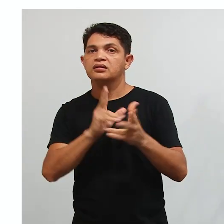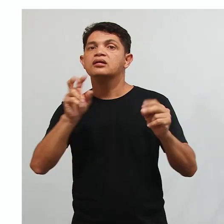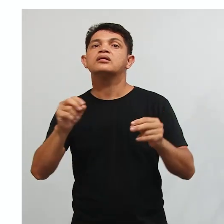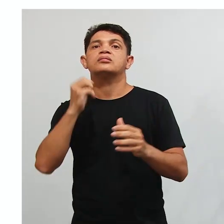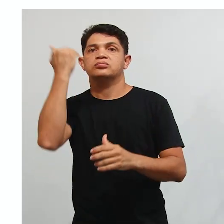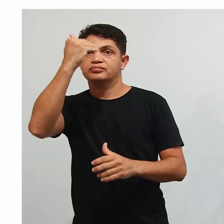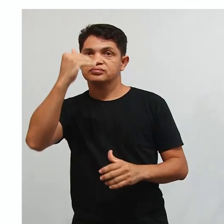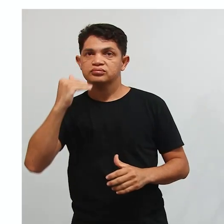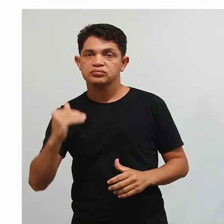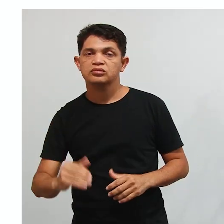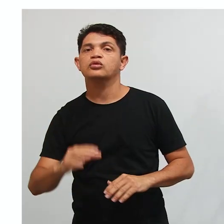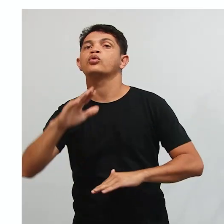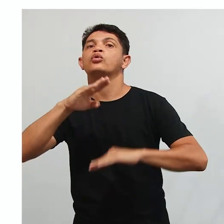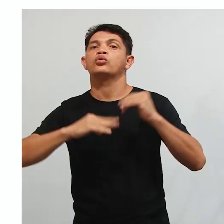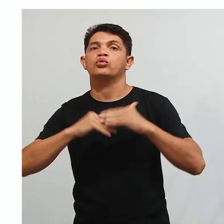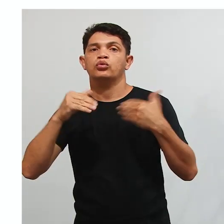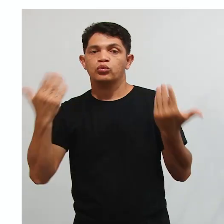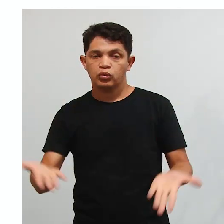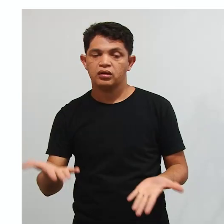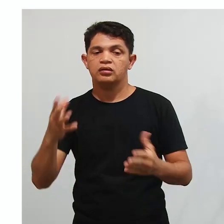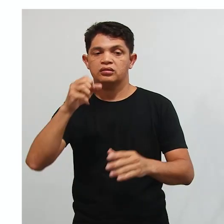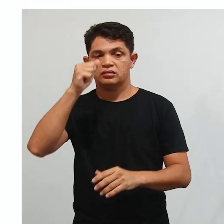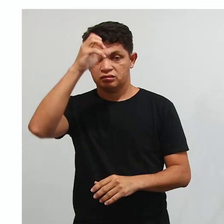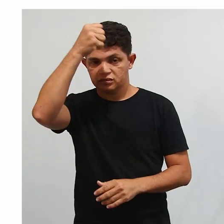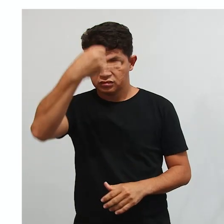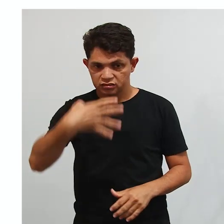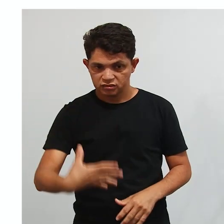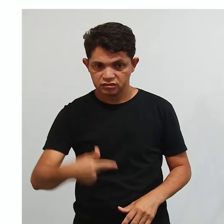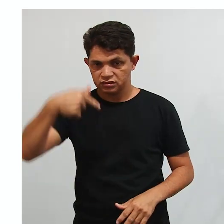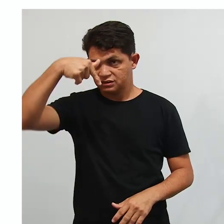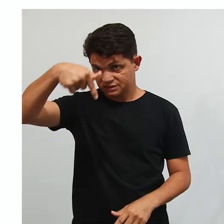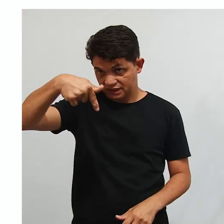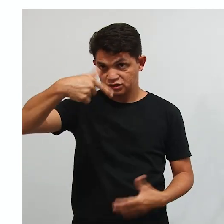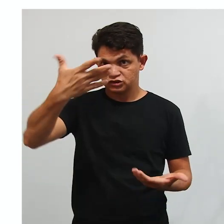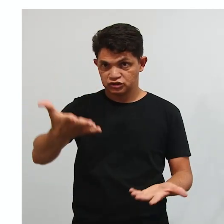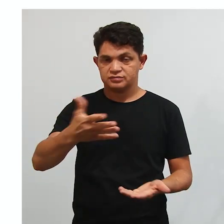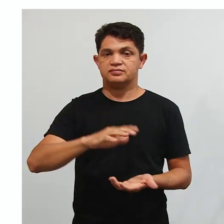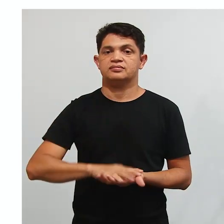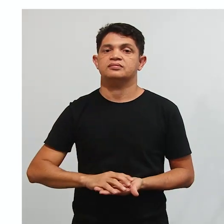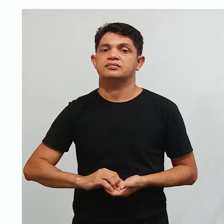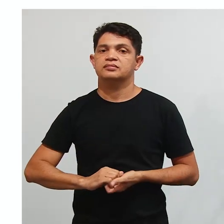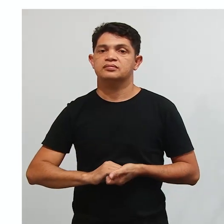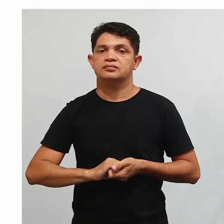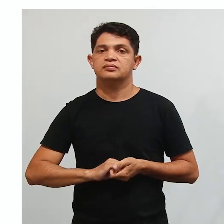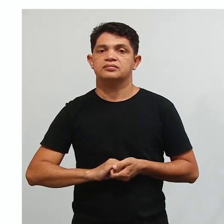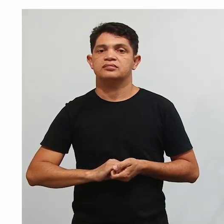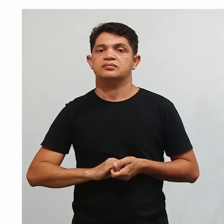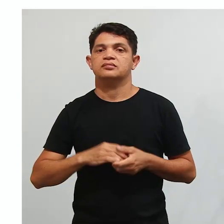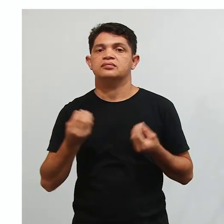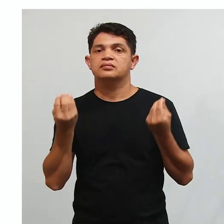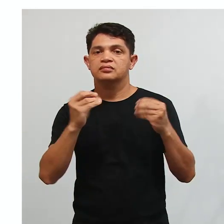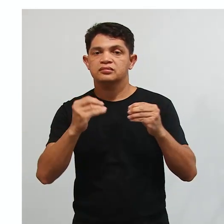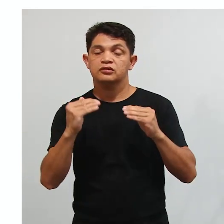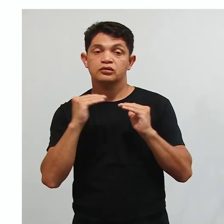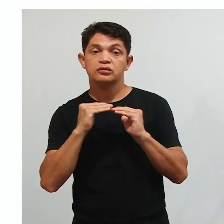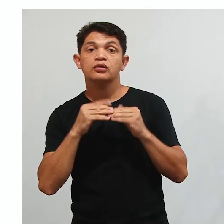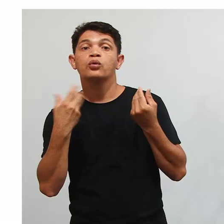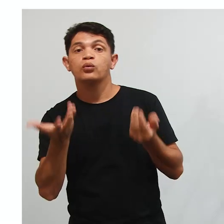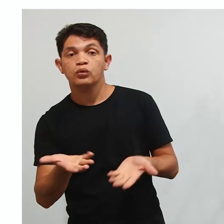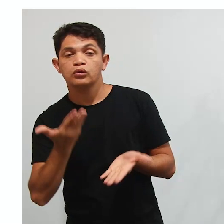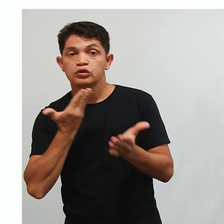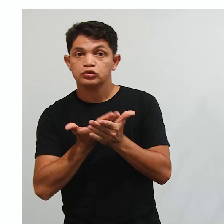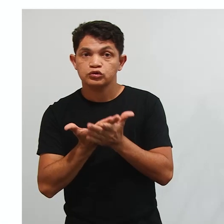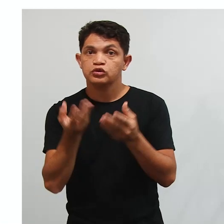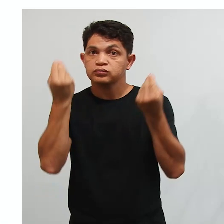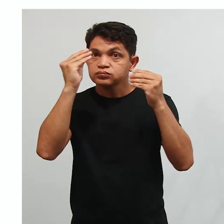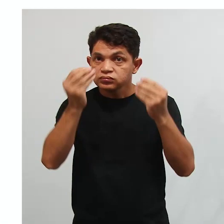ligadas a um desses né desses sete dessas sete classificações aqui tá então eh de acordo com o que você